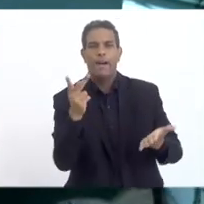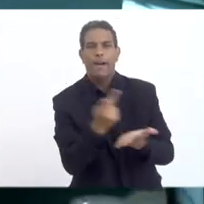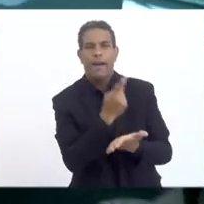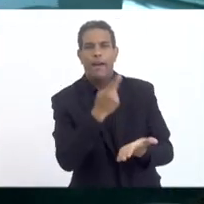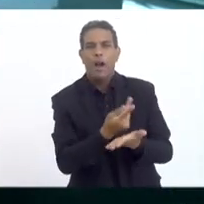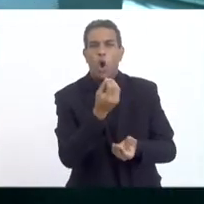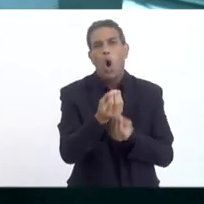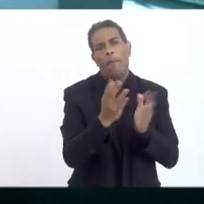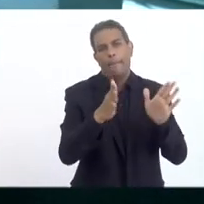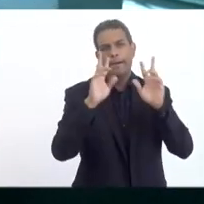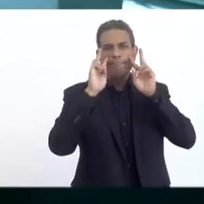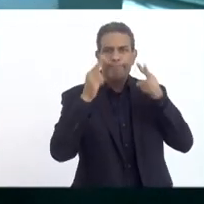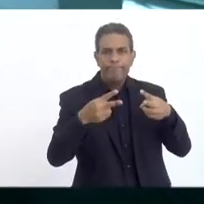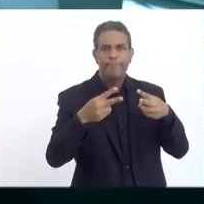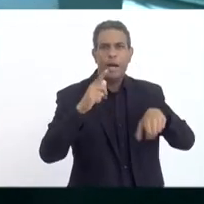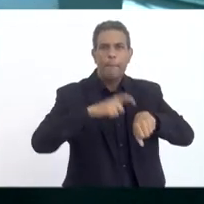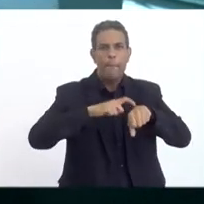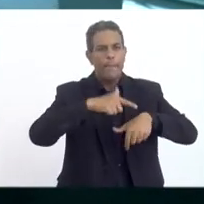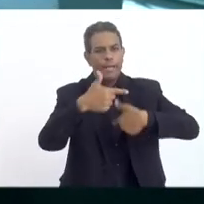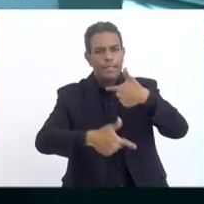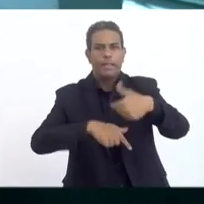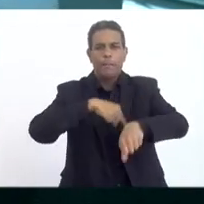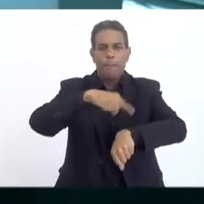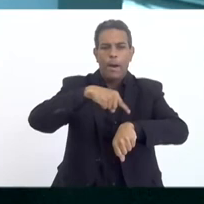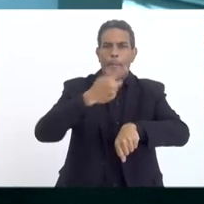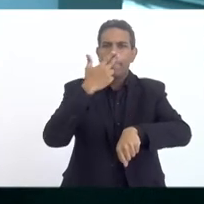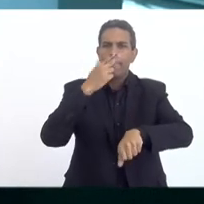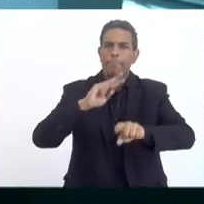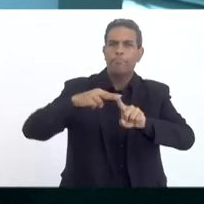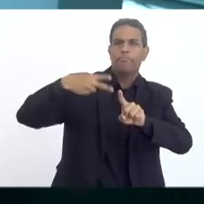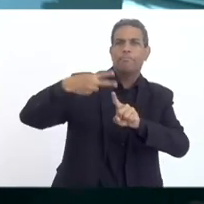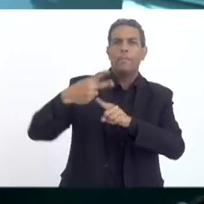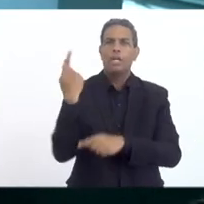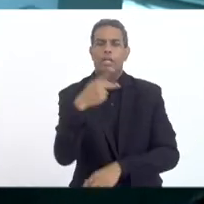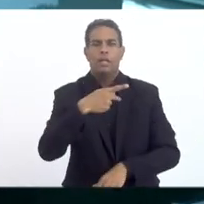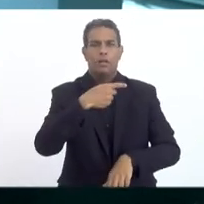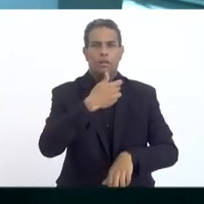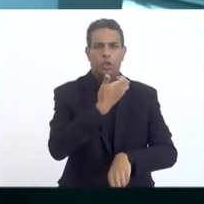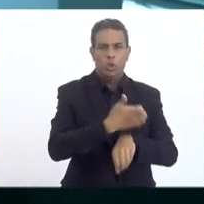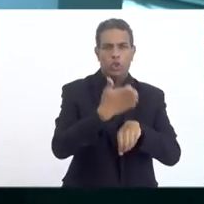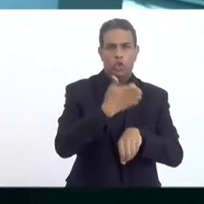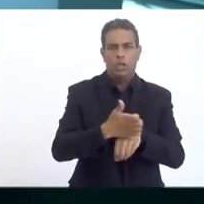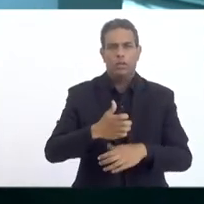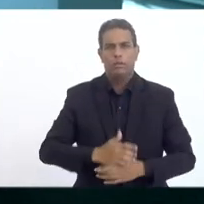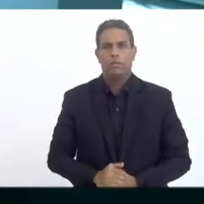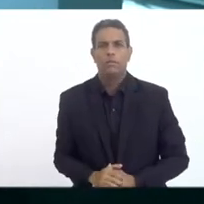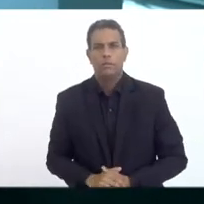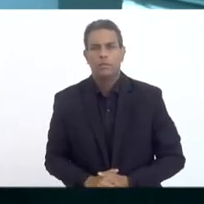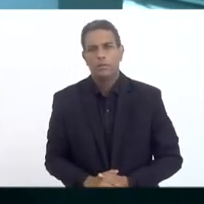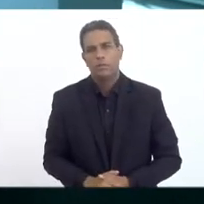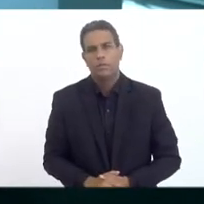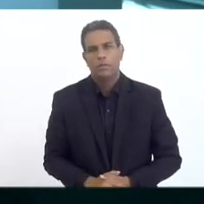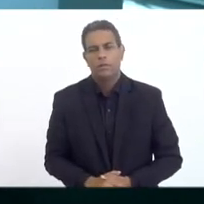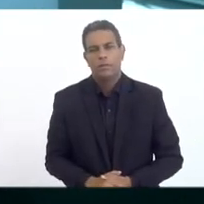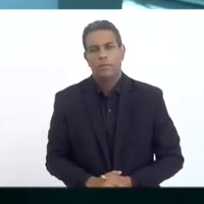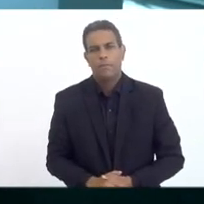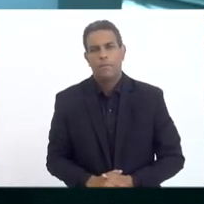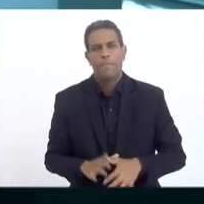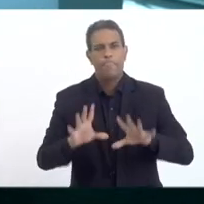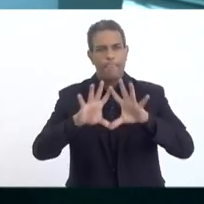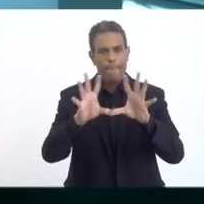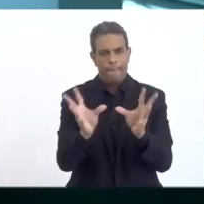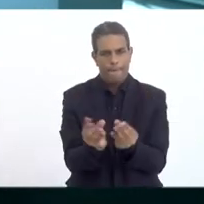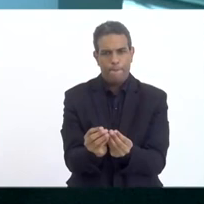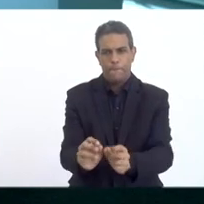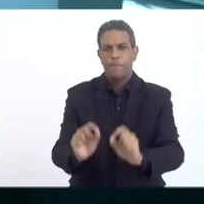importantes. Mas eu acho que a nossa hora de trabalho vale um pouquinho mais do que a hora do estagiário. Então, para encerrar minha